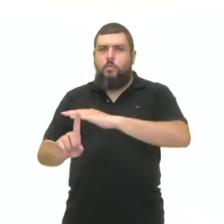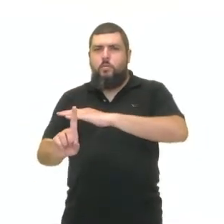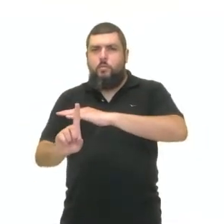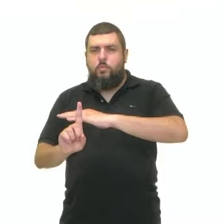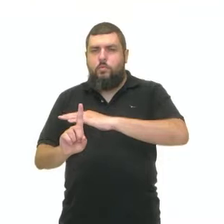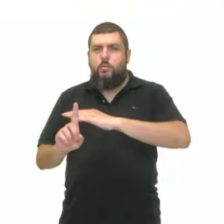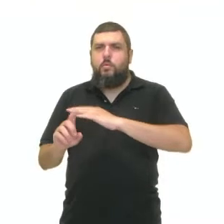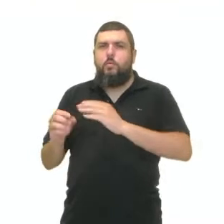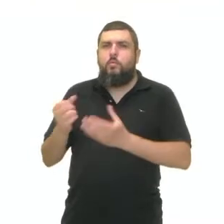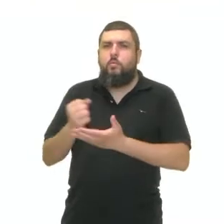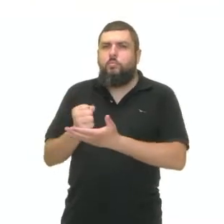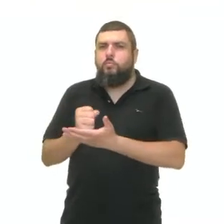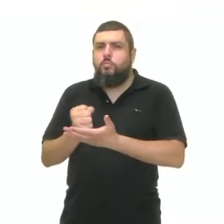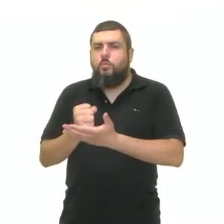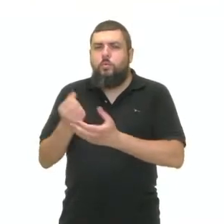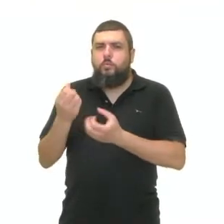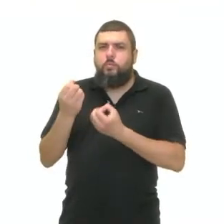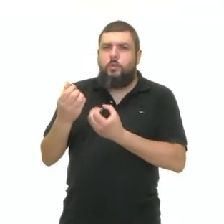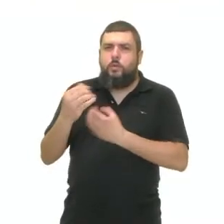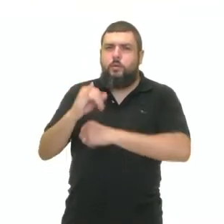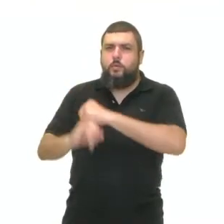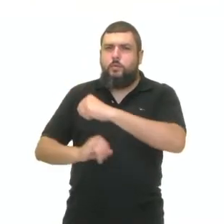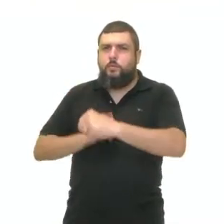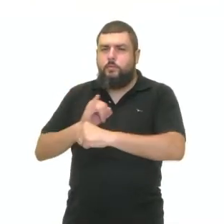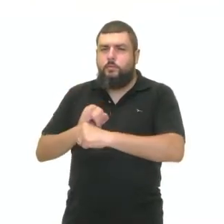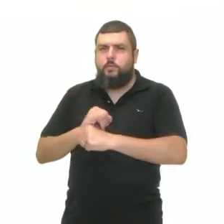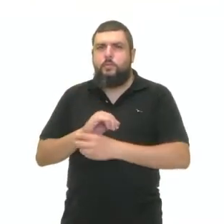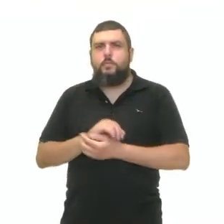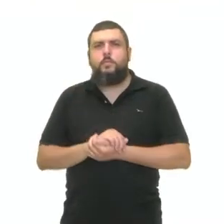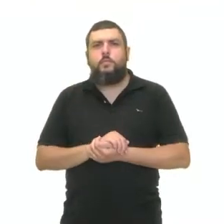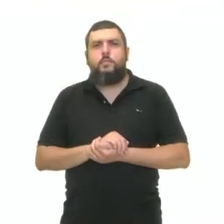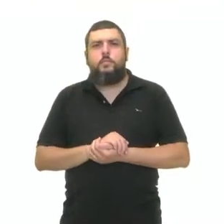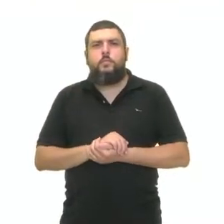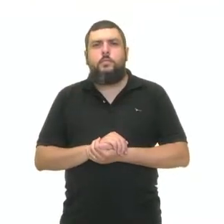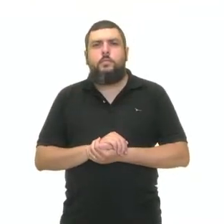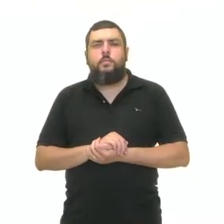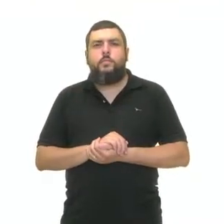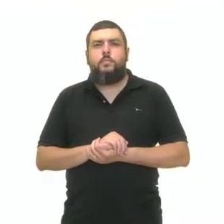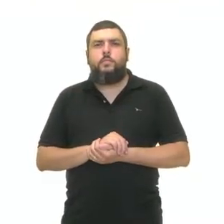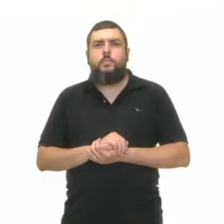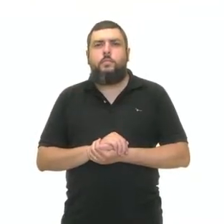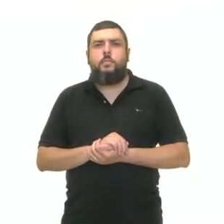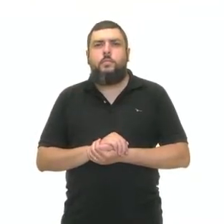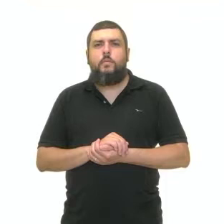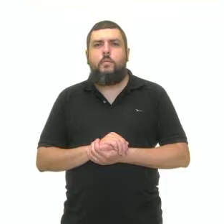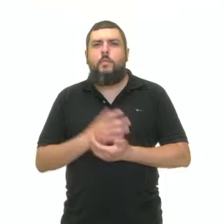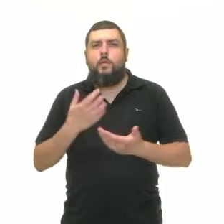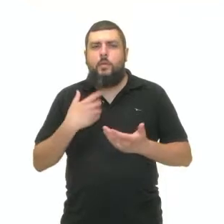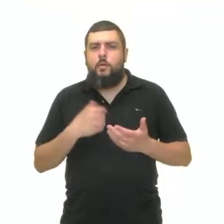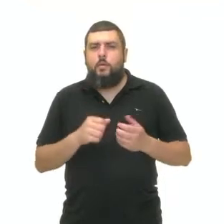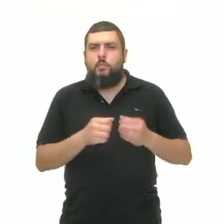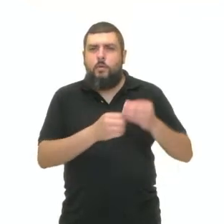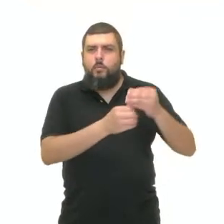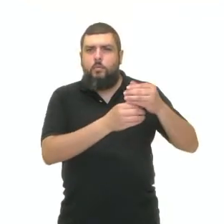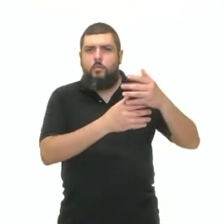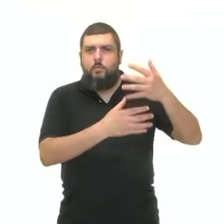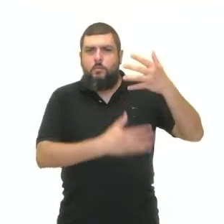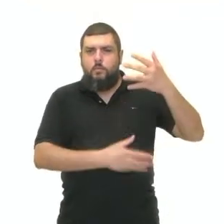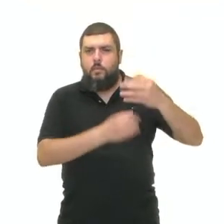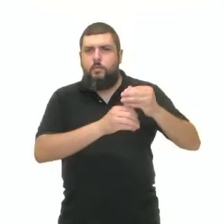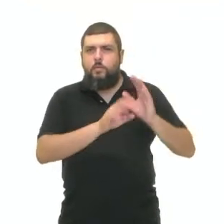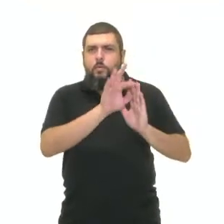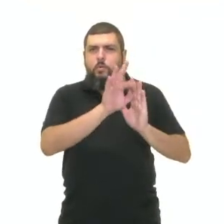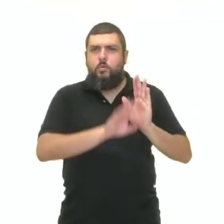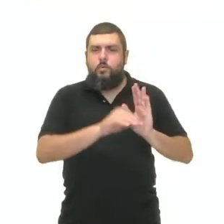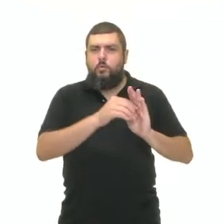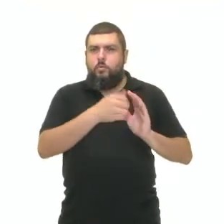da internet. E o recorte do texto 1, né? Então, você considera isso, e o recorte aqui